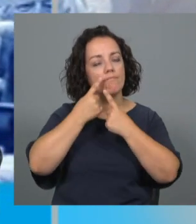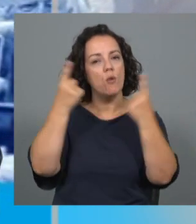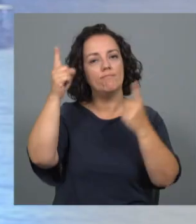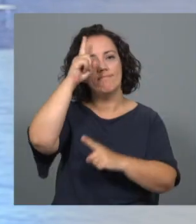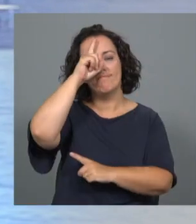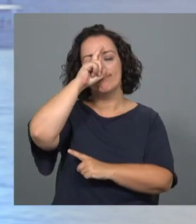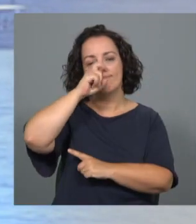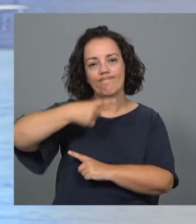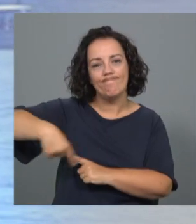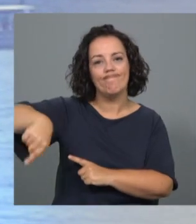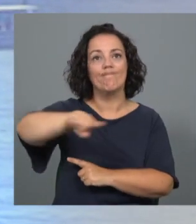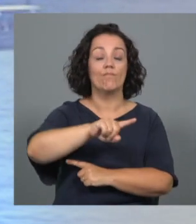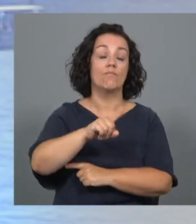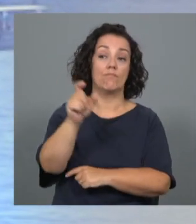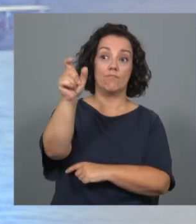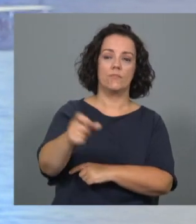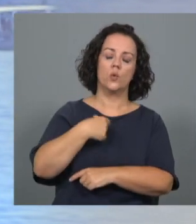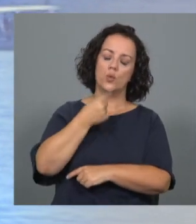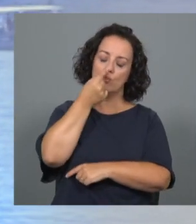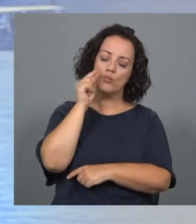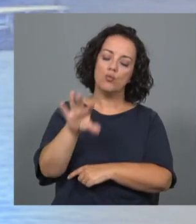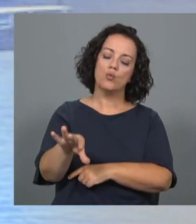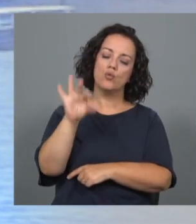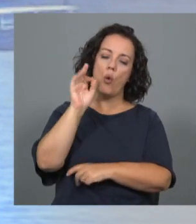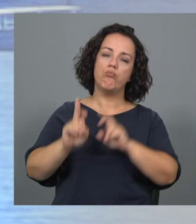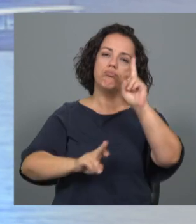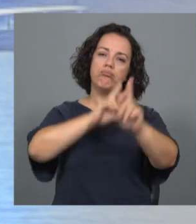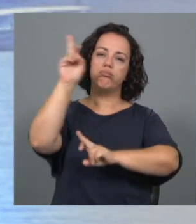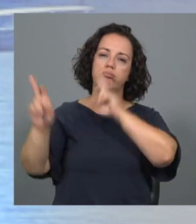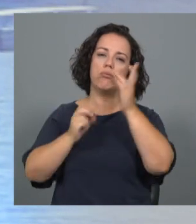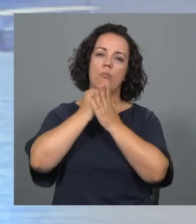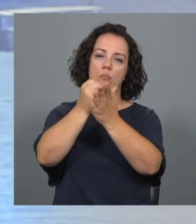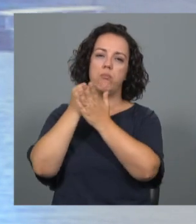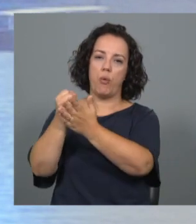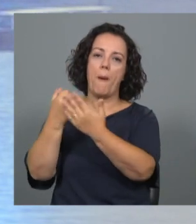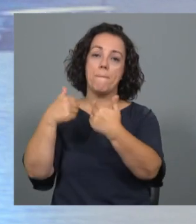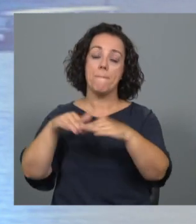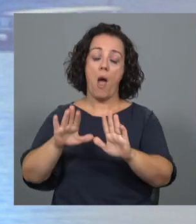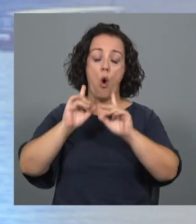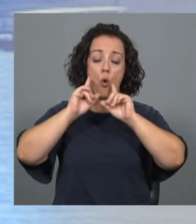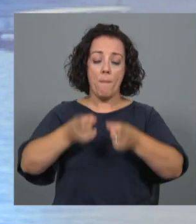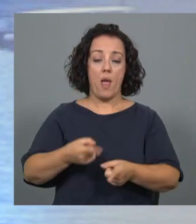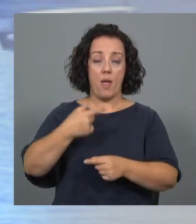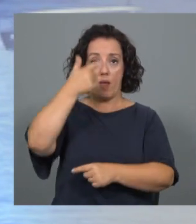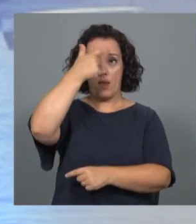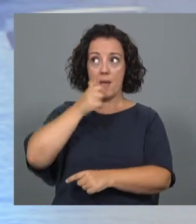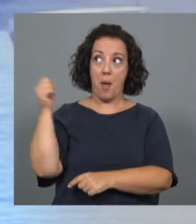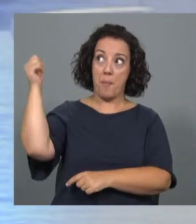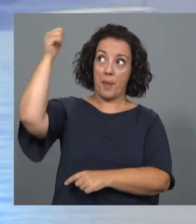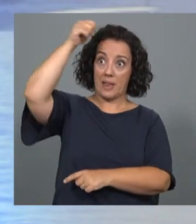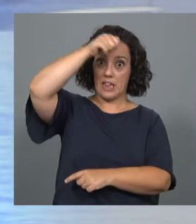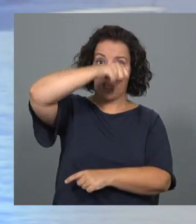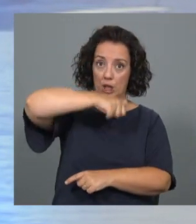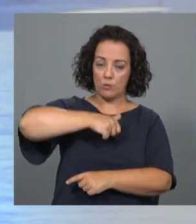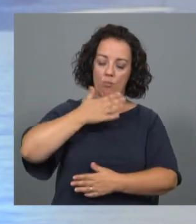José Rebelo, um dia escolheram ser missionários, mas desde logo é algo que se recebe no próprio batismo, não é? Este mandato de